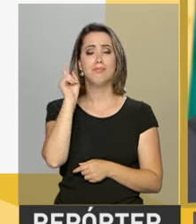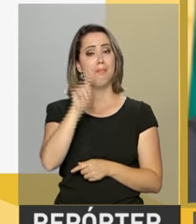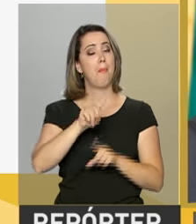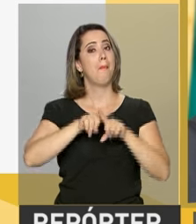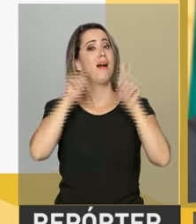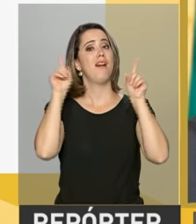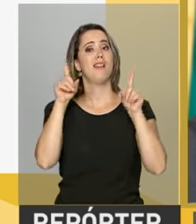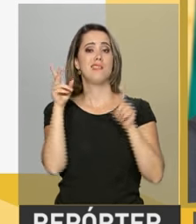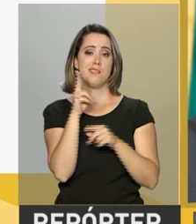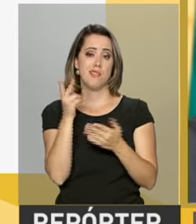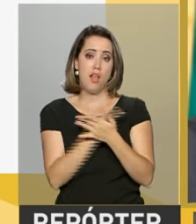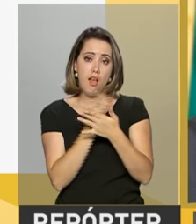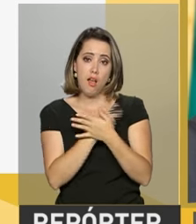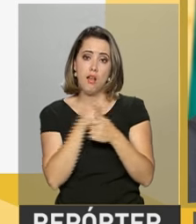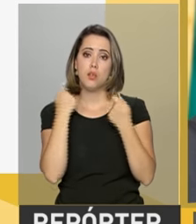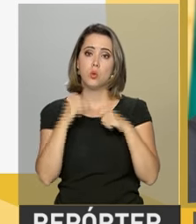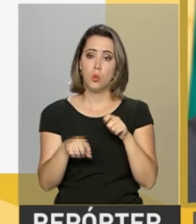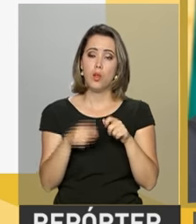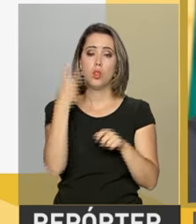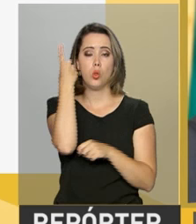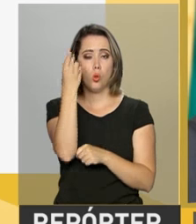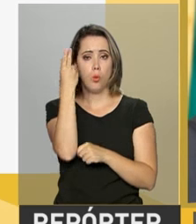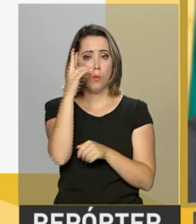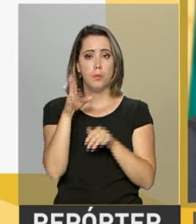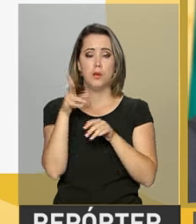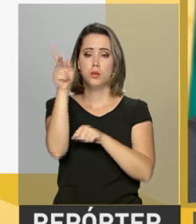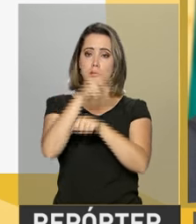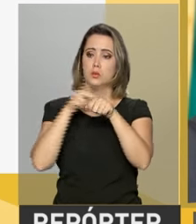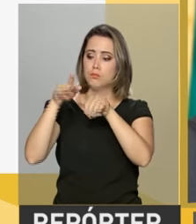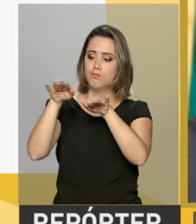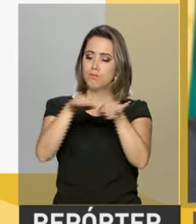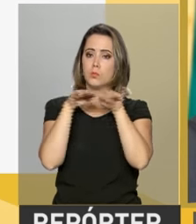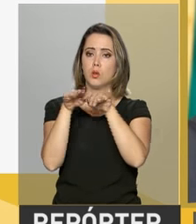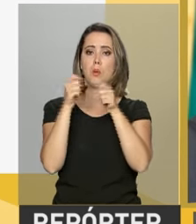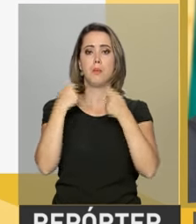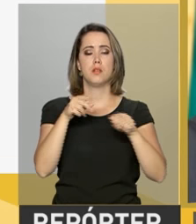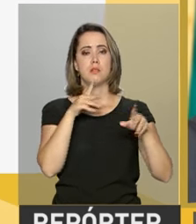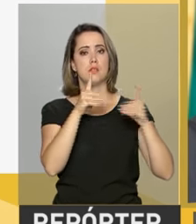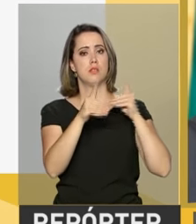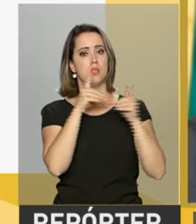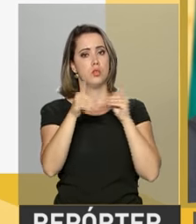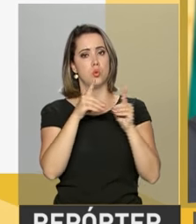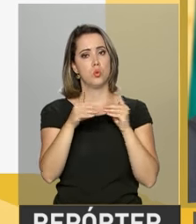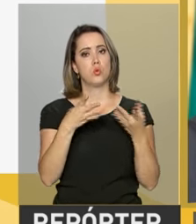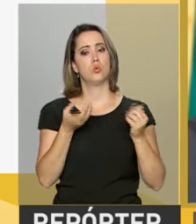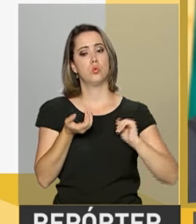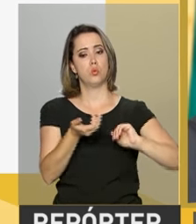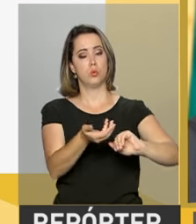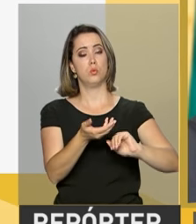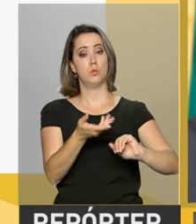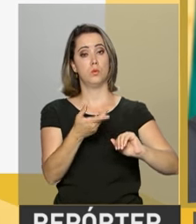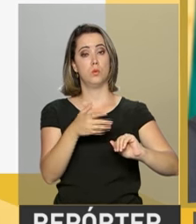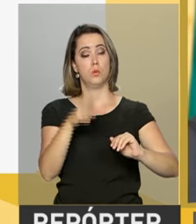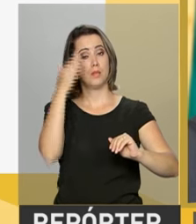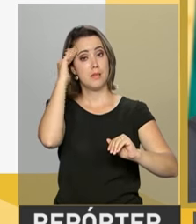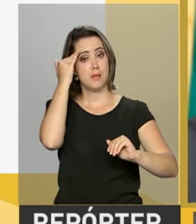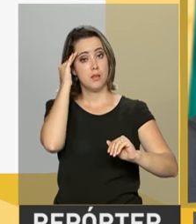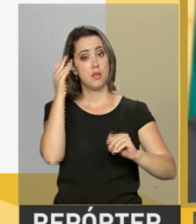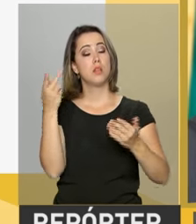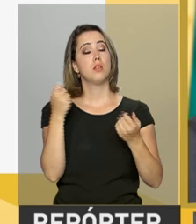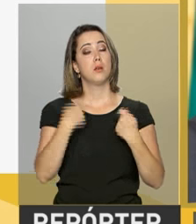você saber que você tem que negociar com o Congresso, verificar o que é possível fazer, até onde se pode ir. Então,